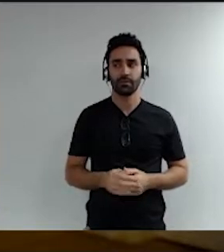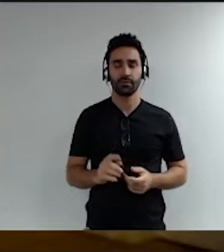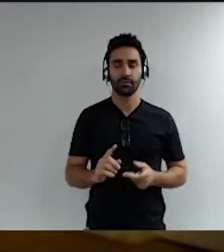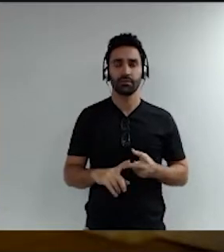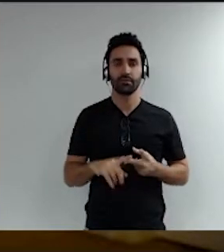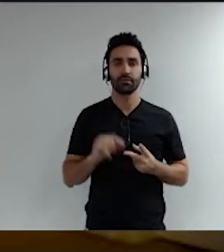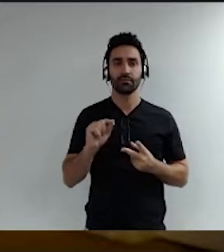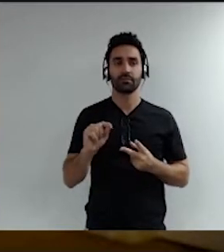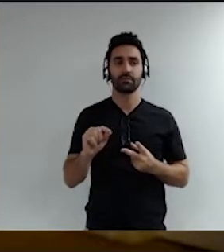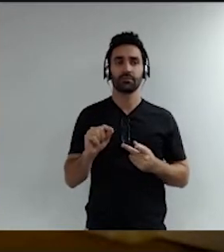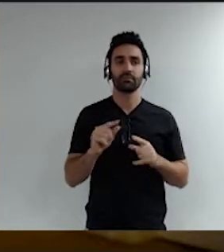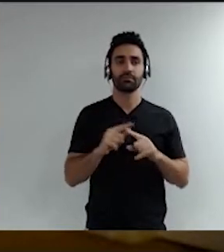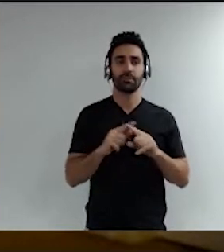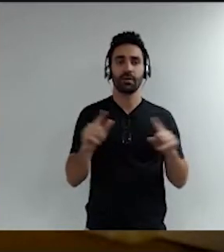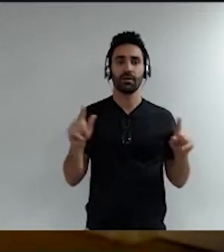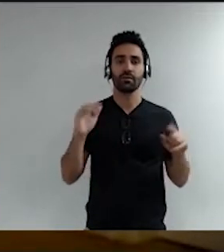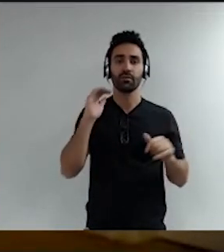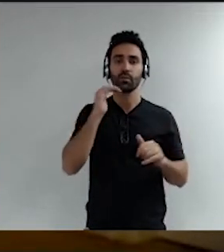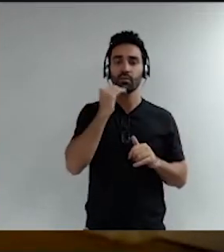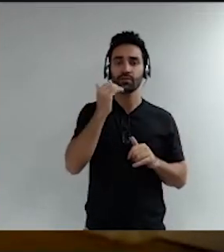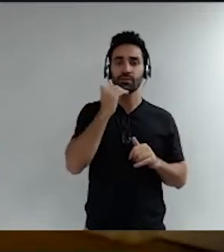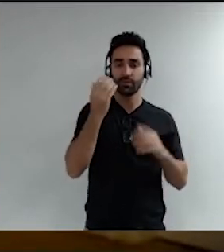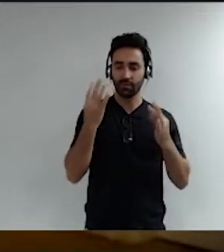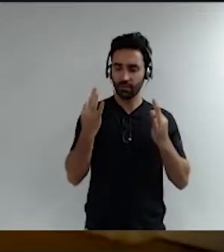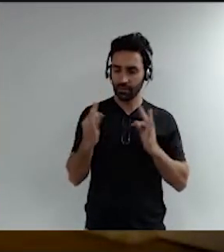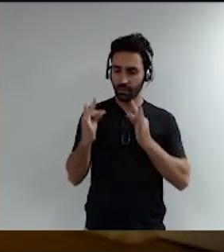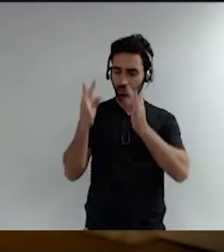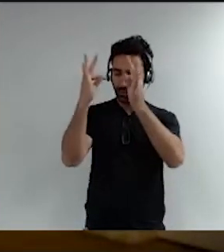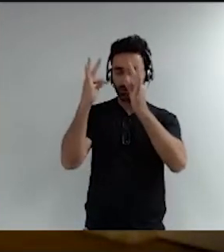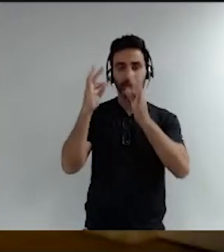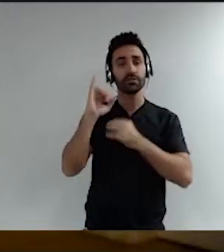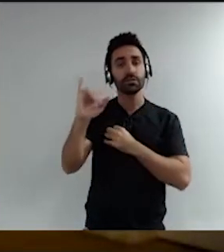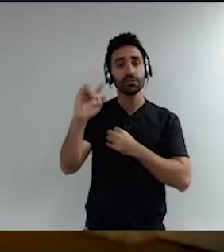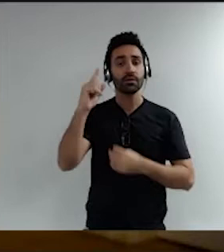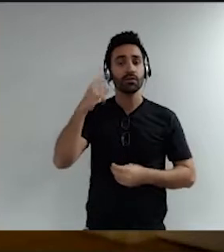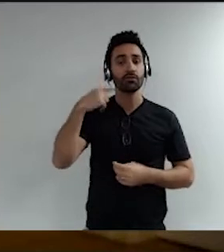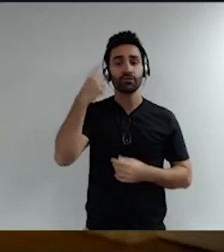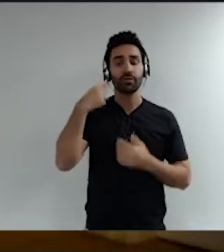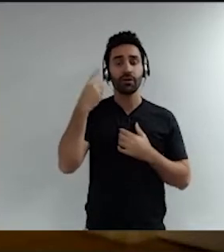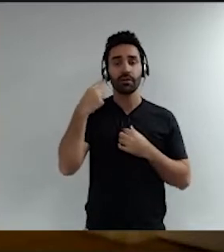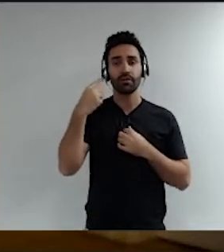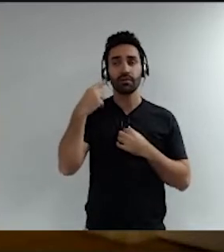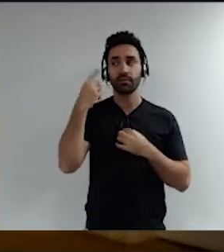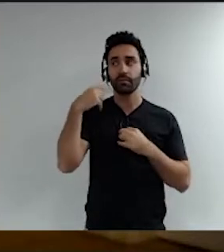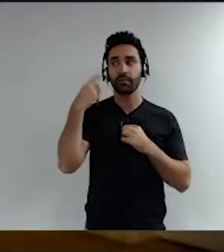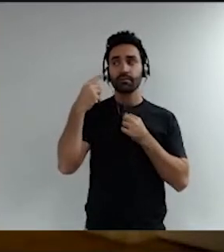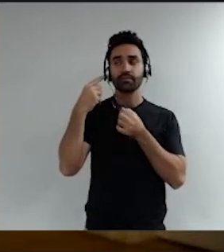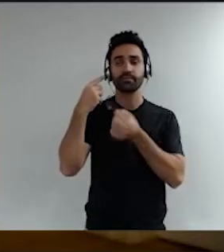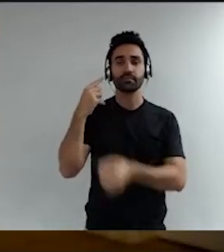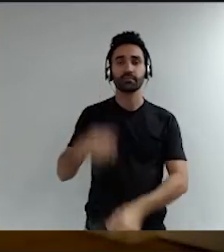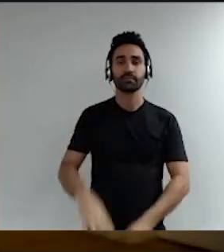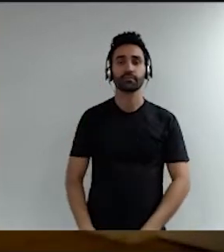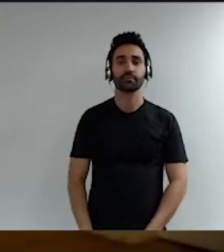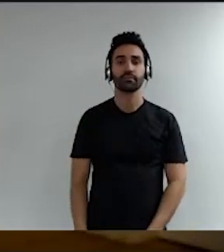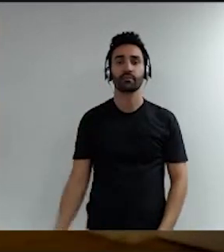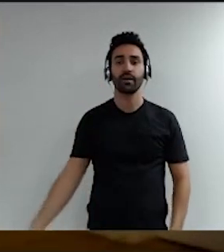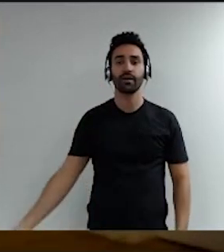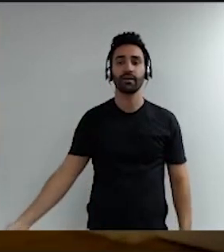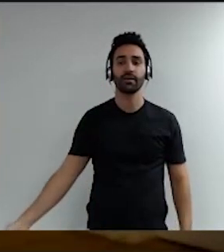De nada adianta a tecnologia se o advogado não estiver preparado para dela